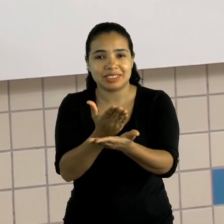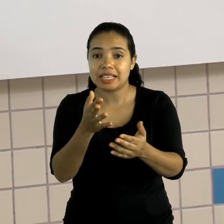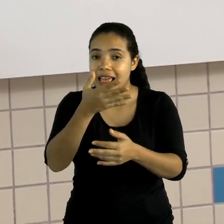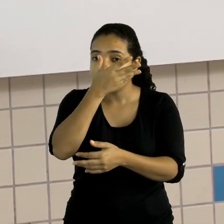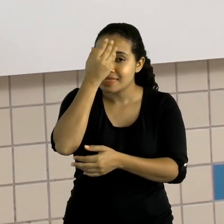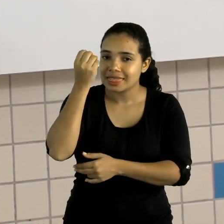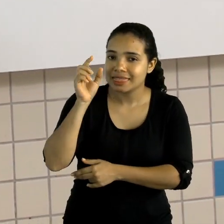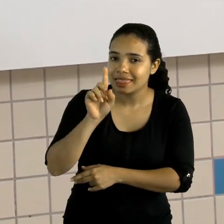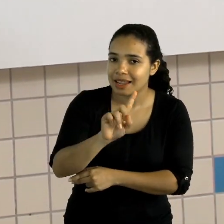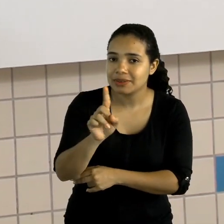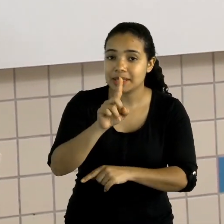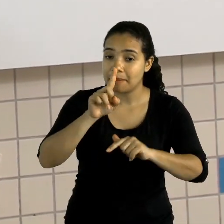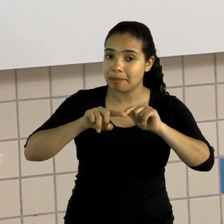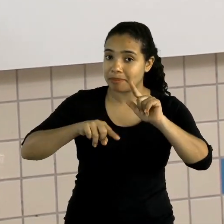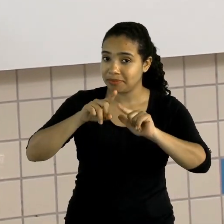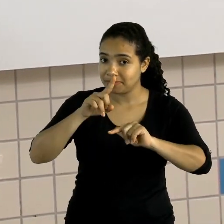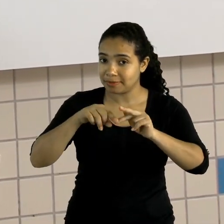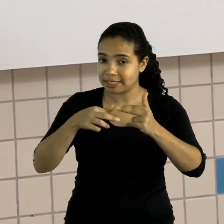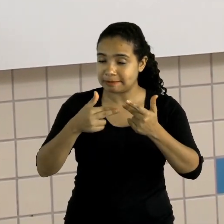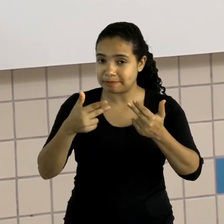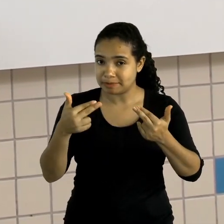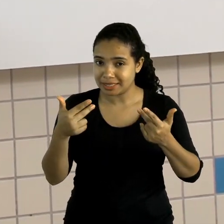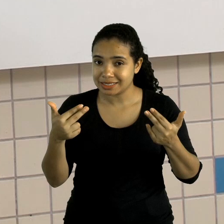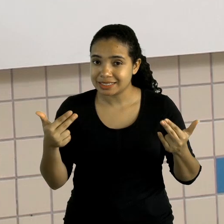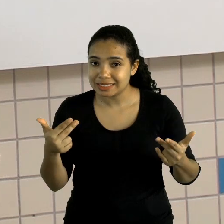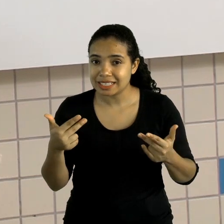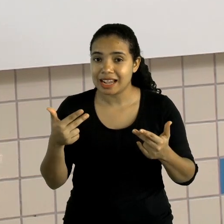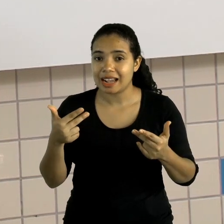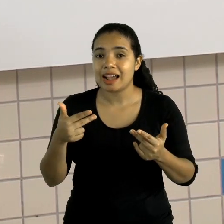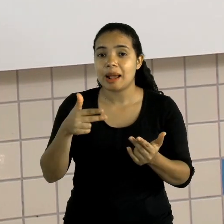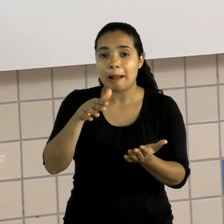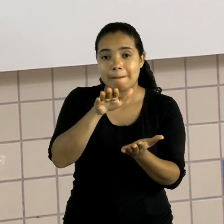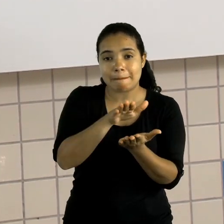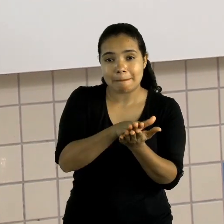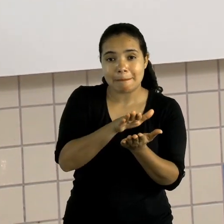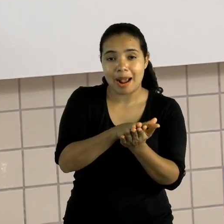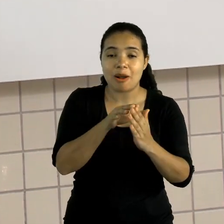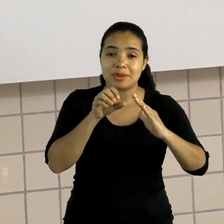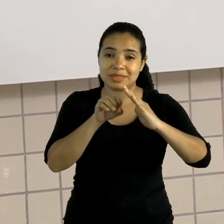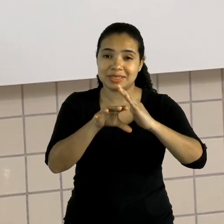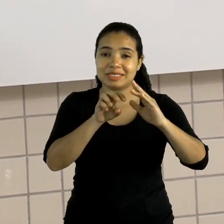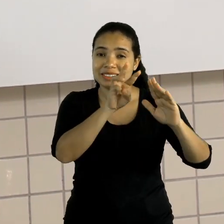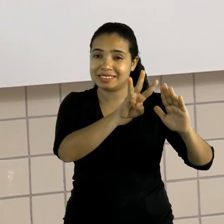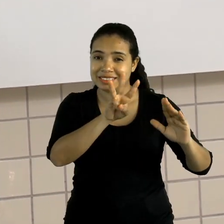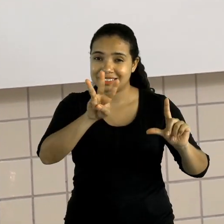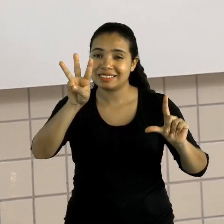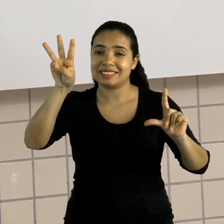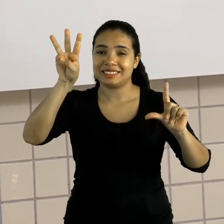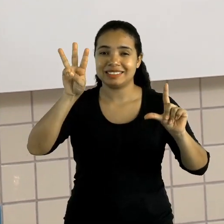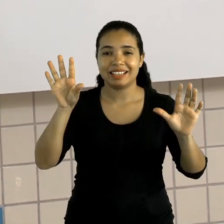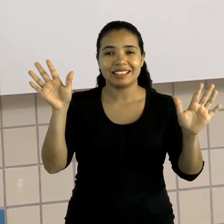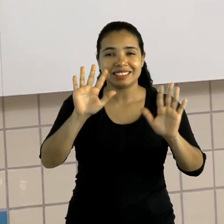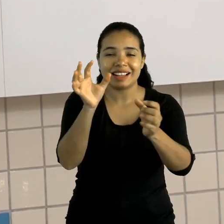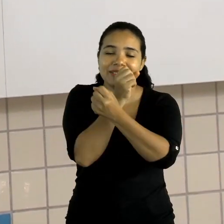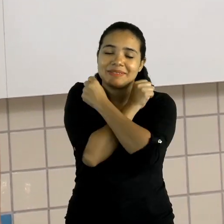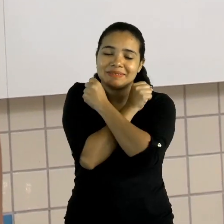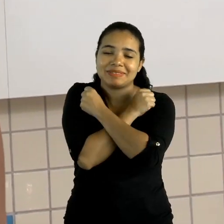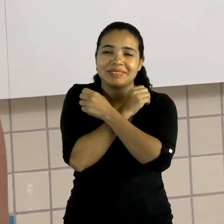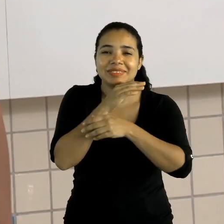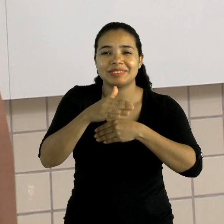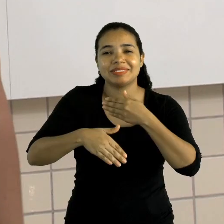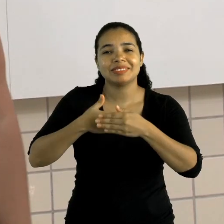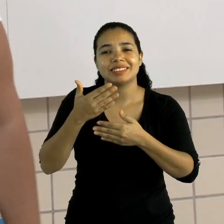o nosso material está todo disponível no Palmas Home School. Um grande abraço e até a próxima aula.